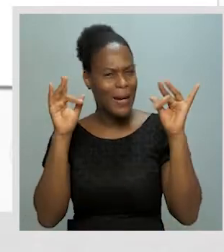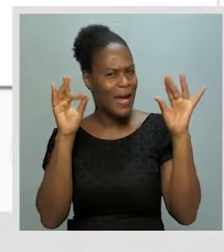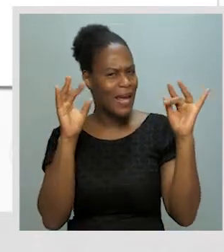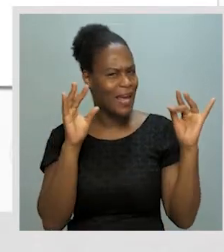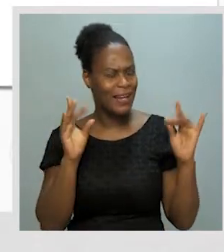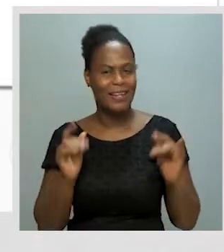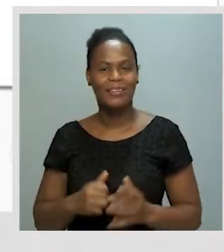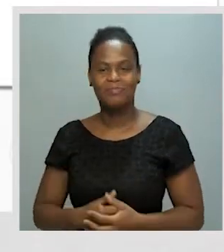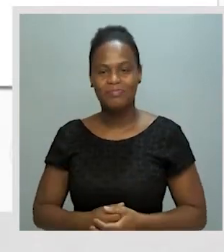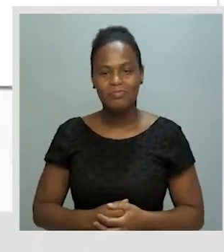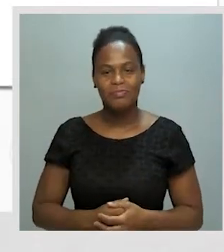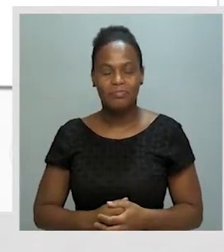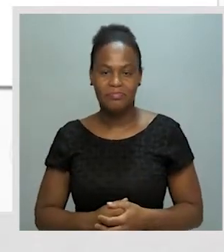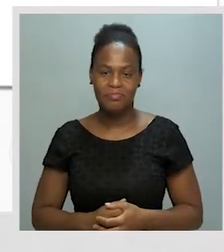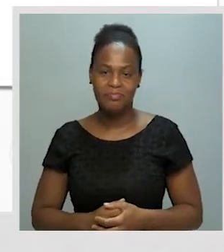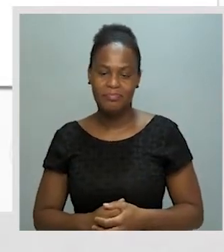Brincar.